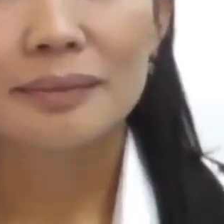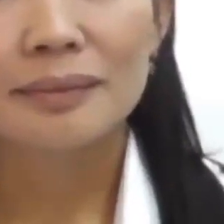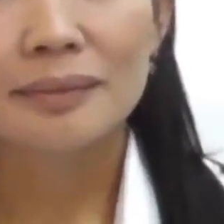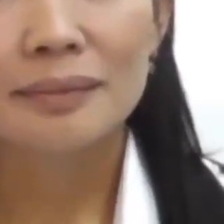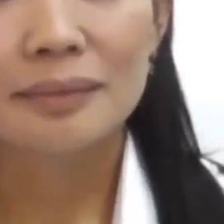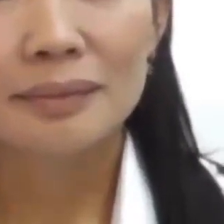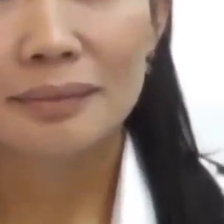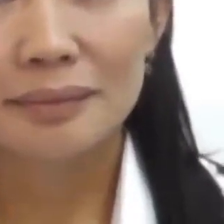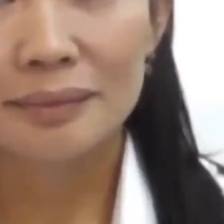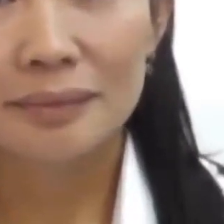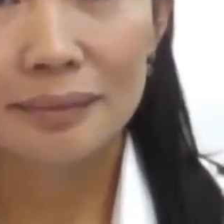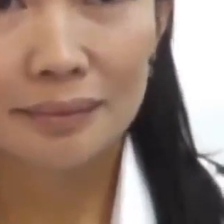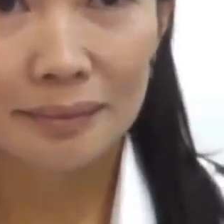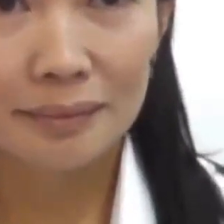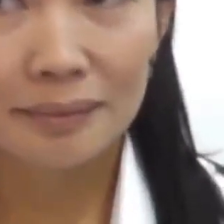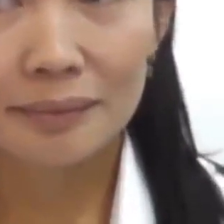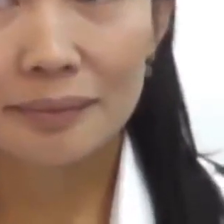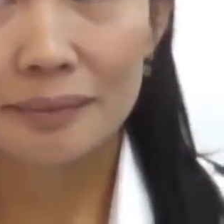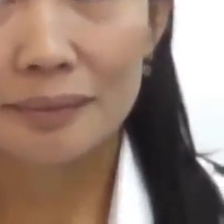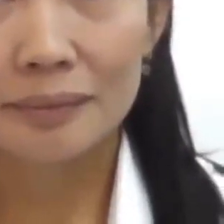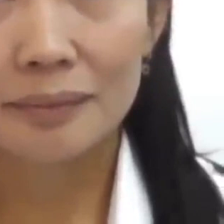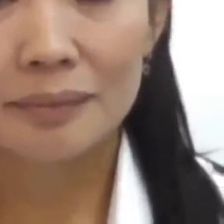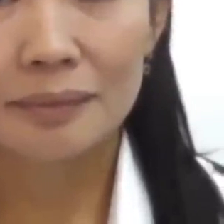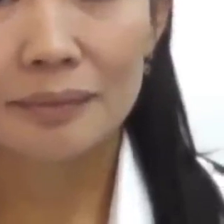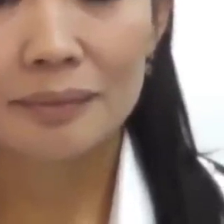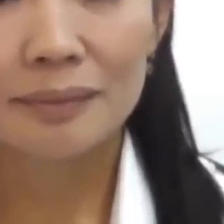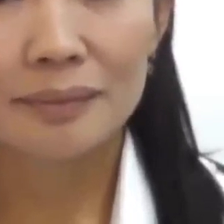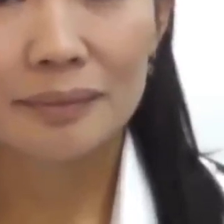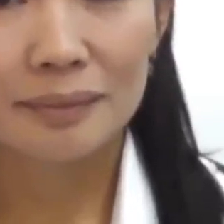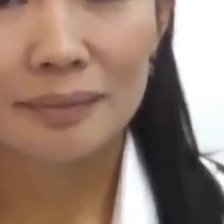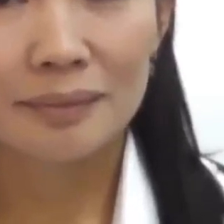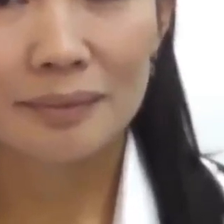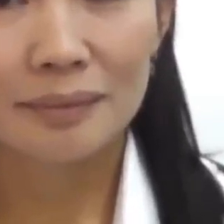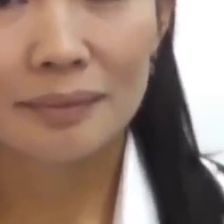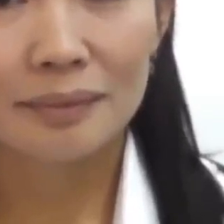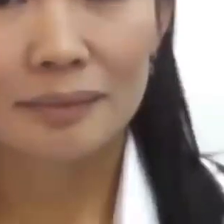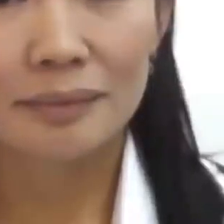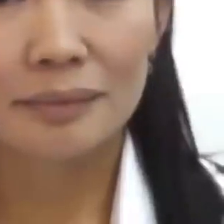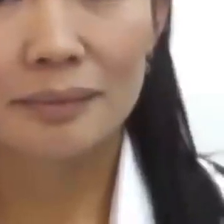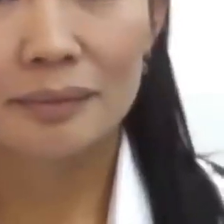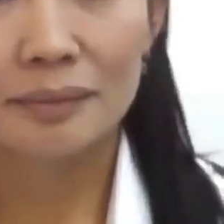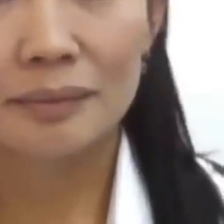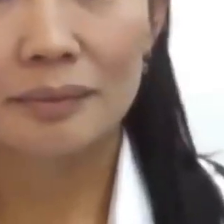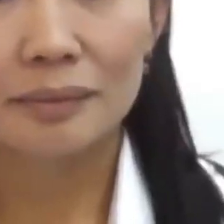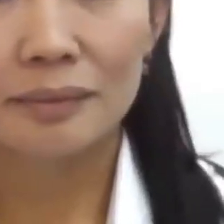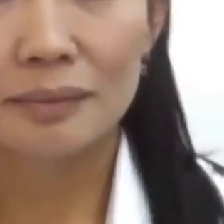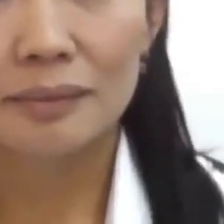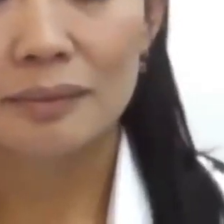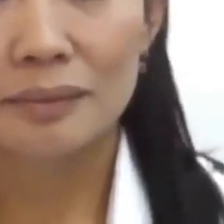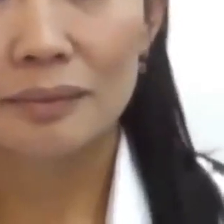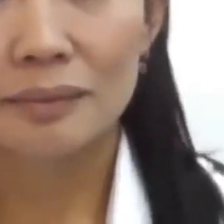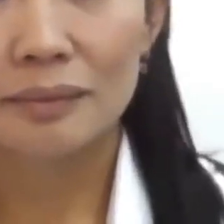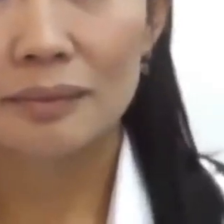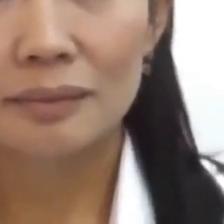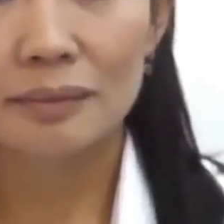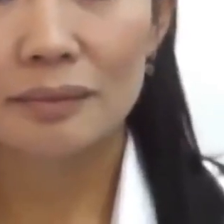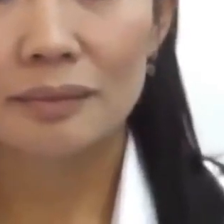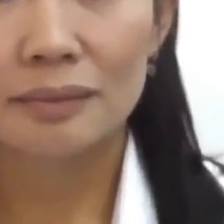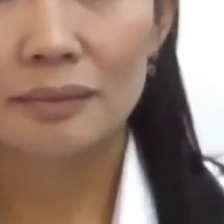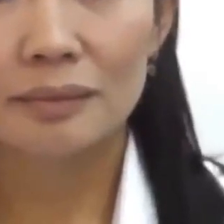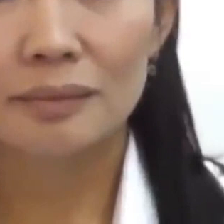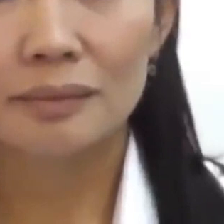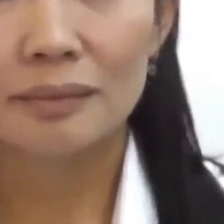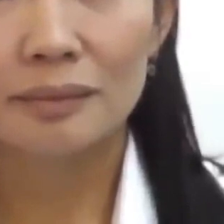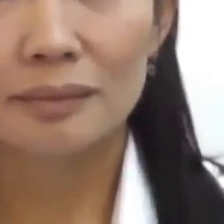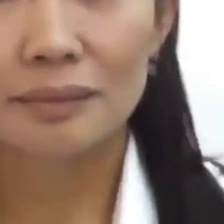aí de políticas socioambientais que são extremamente relevantes para esse momento de crise global que nós estamos presenciando.